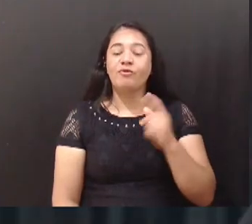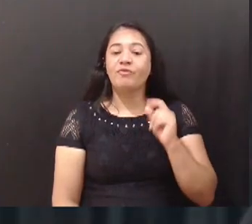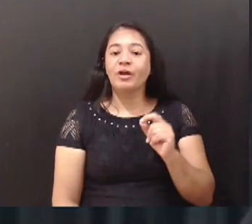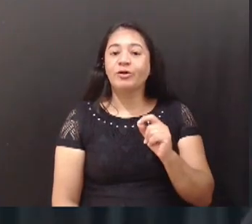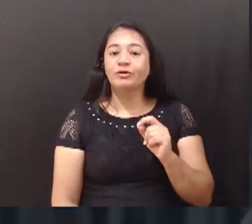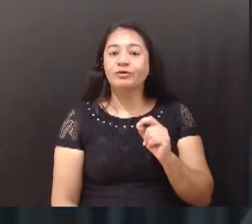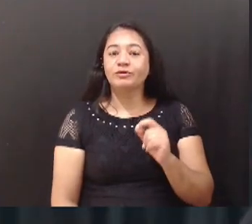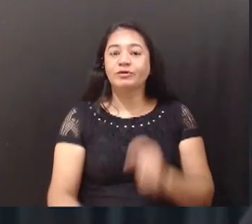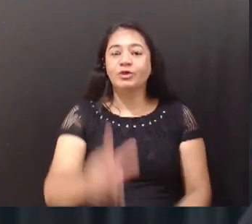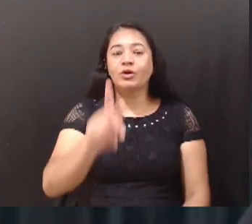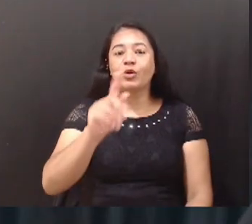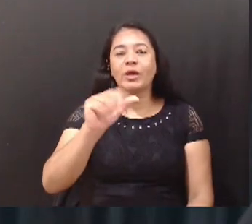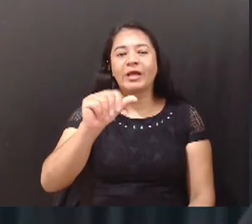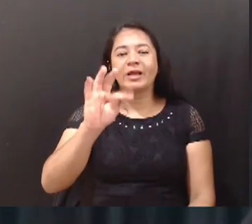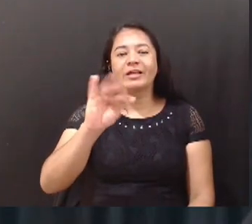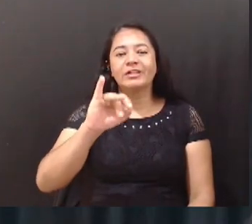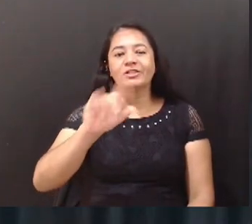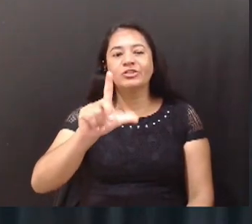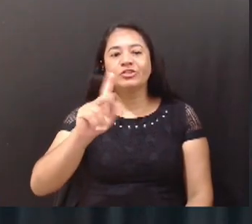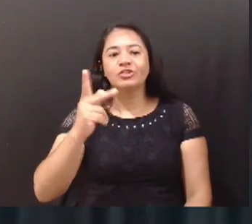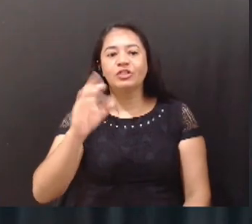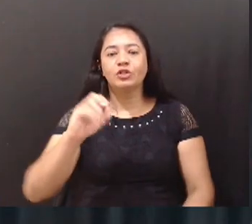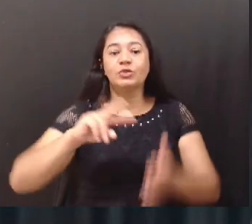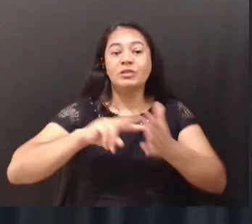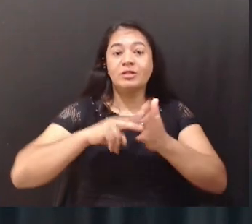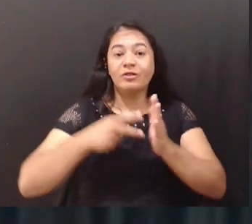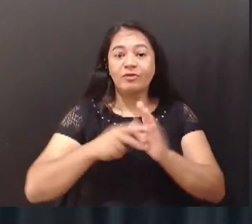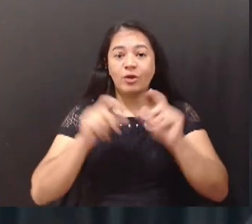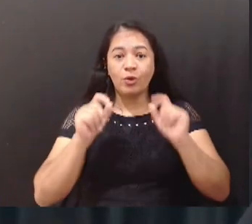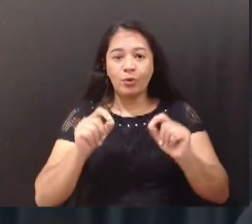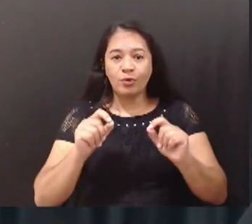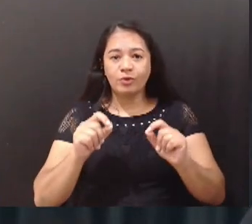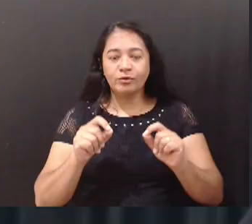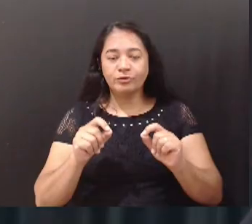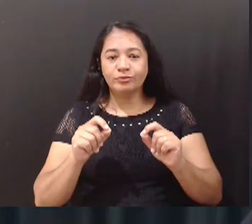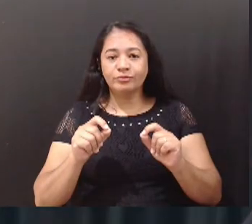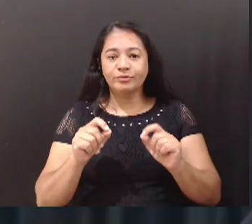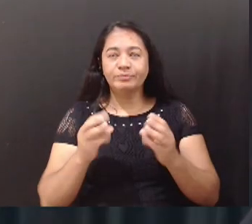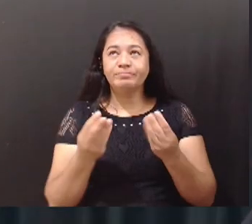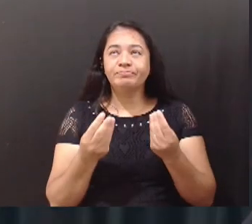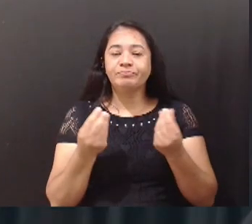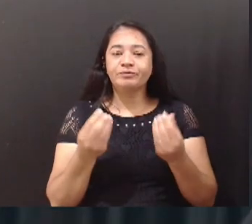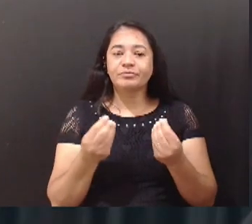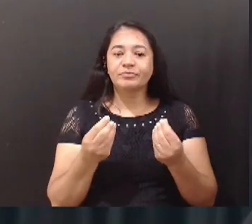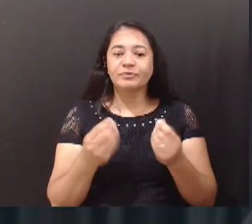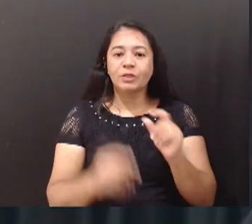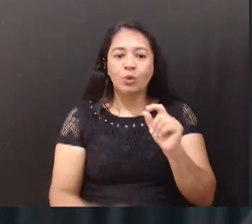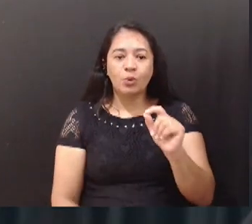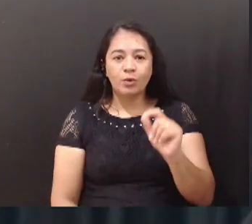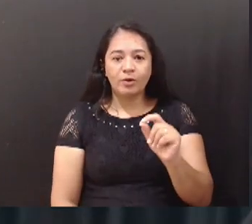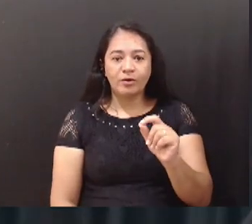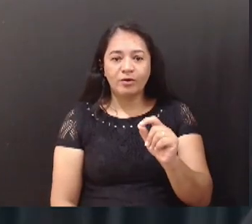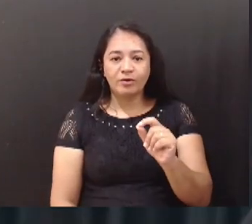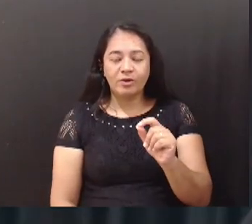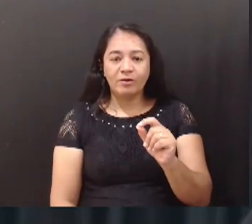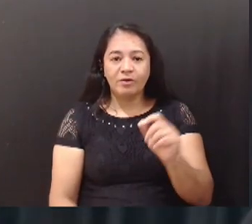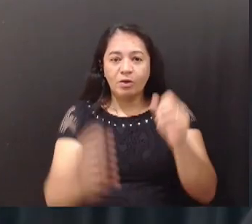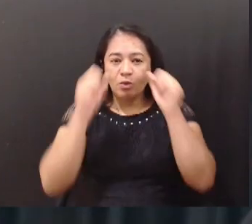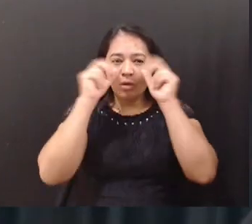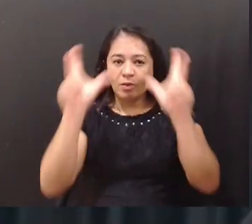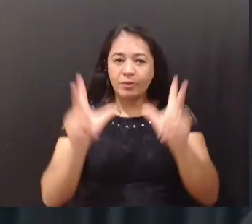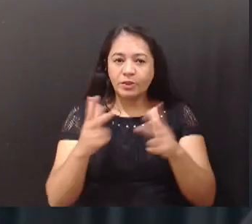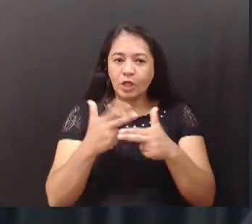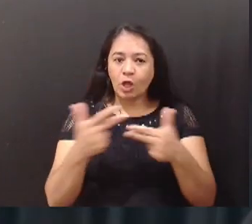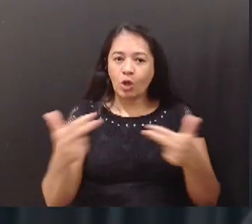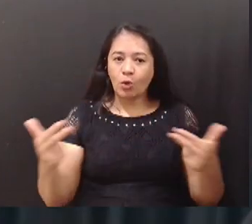O que é um gatilho quando a gente fala, né? O gatilho é aquilo que vai despertar alguma coisa maior.